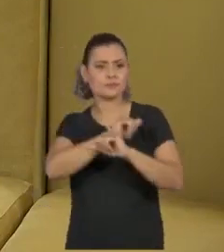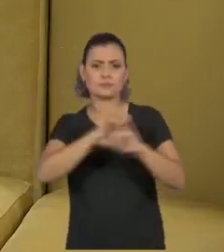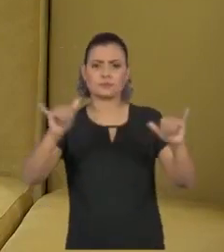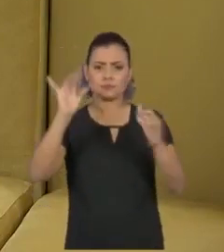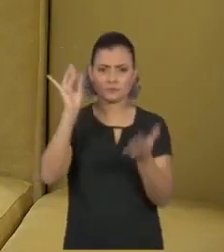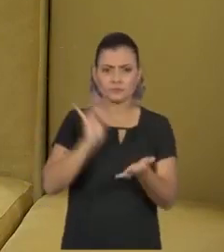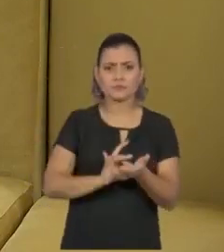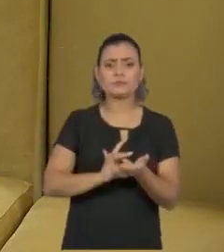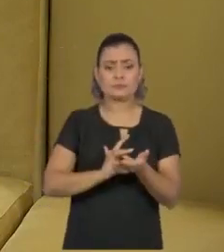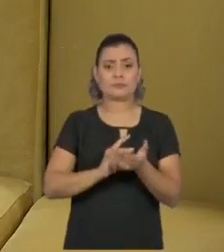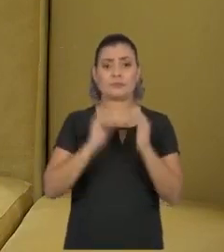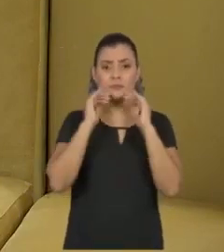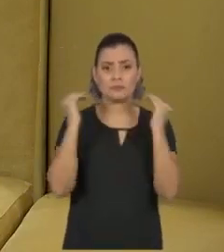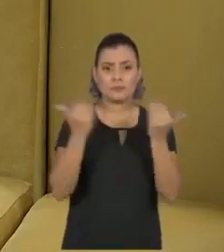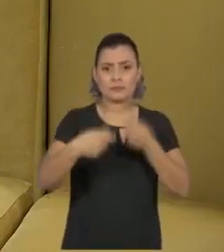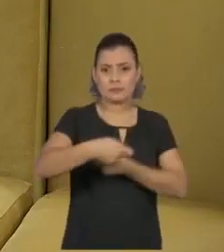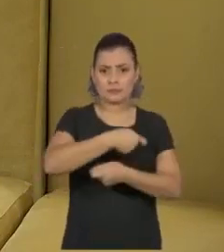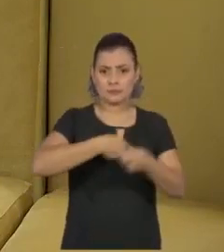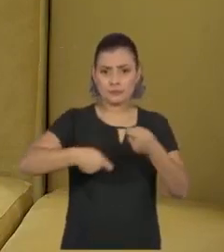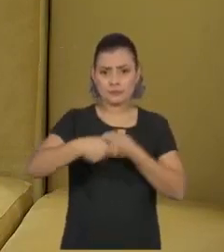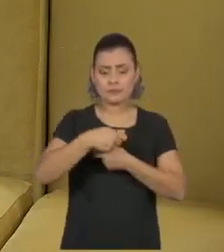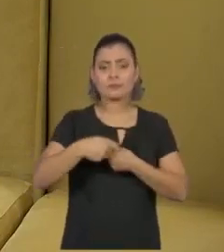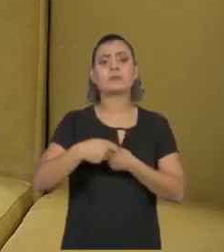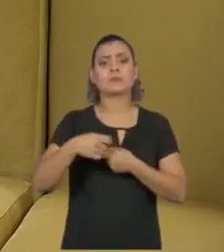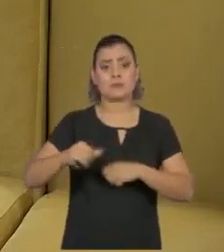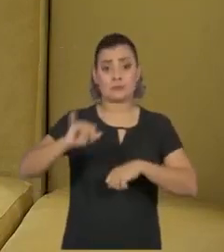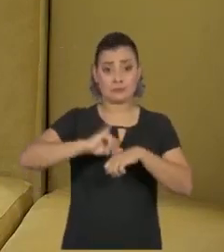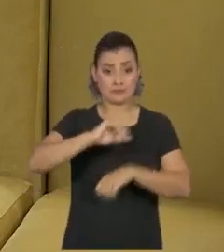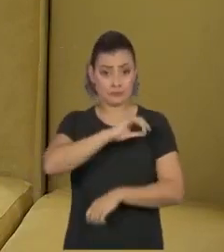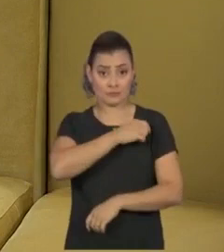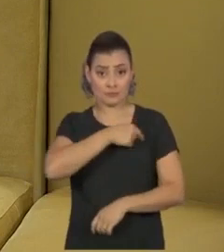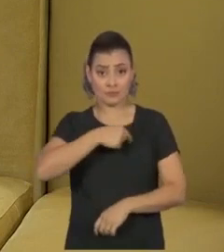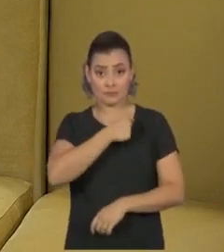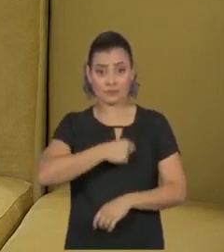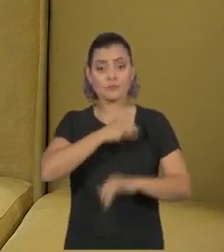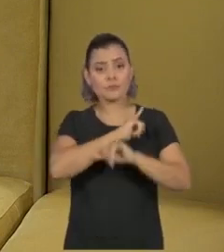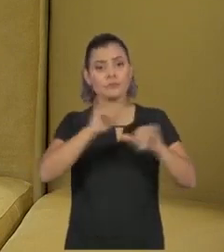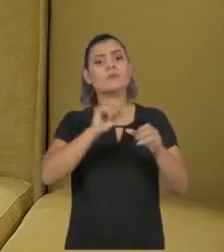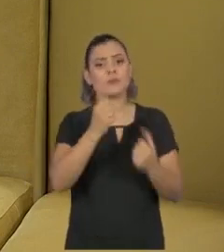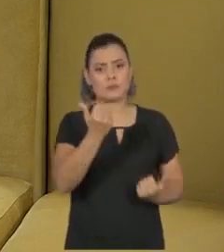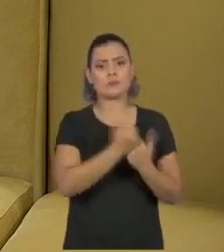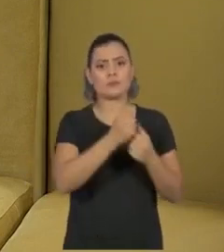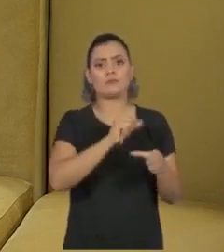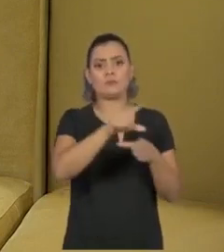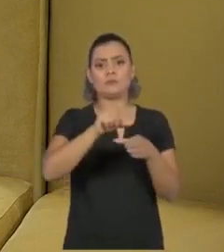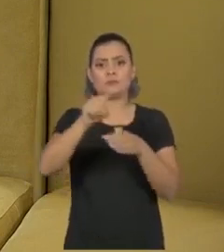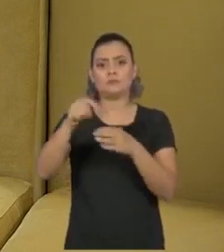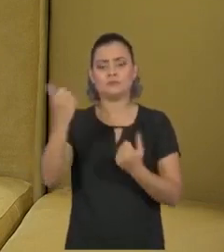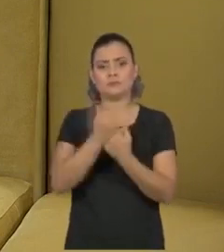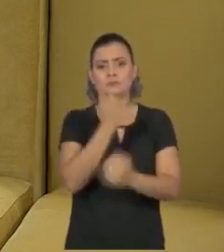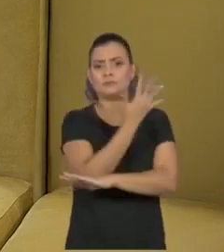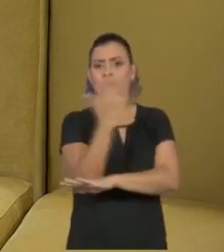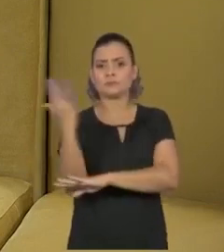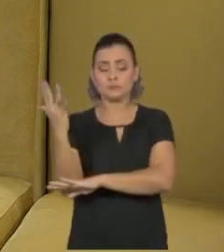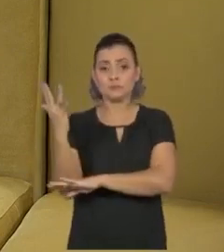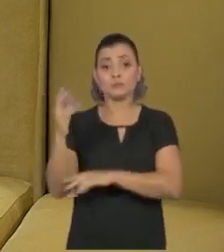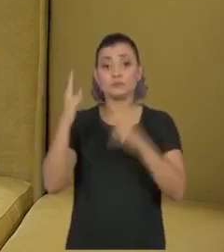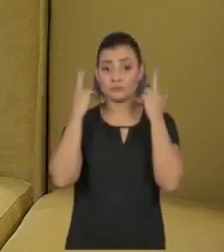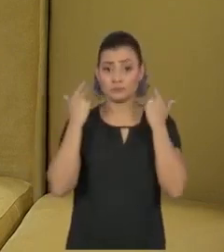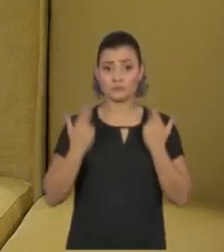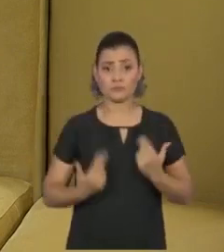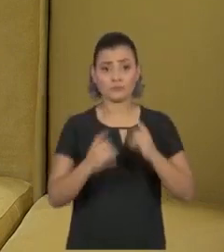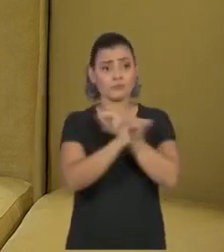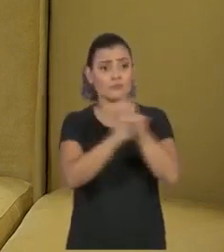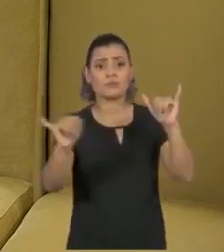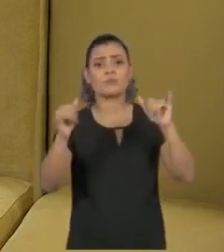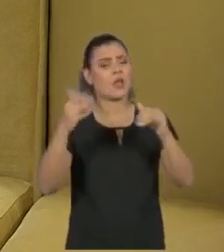de Davos que apoia o plantio de 1 trilhão de árvores. Ativista do clima, Greta Thunberg, vai pedir o fim do uso